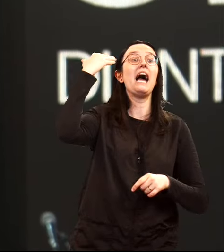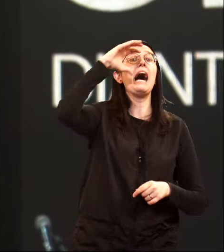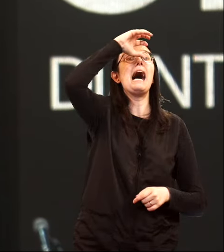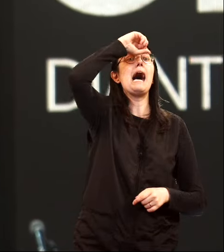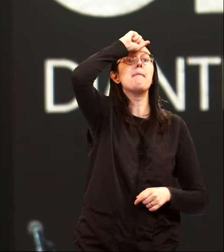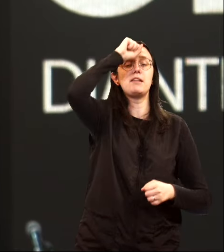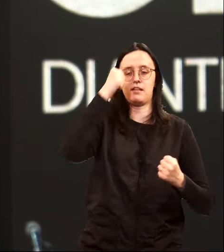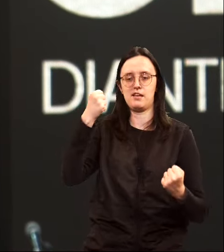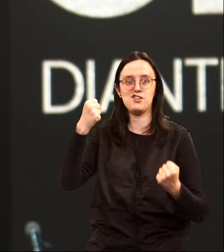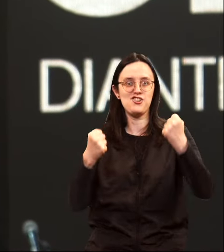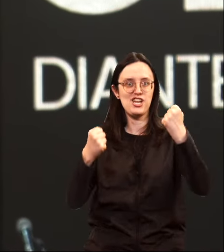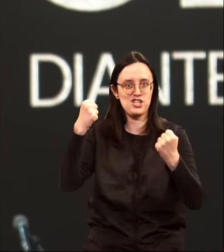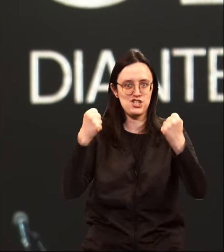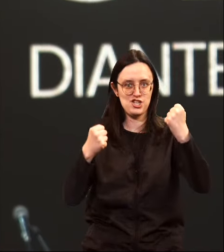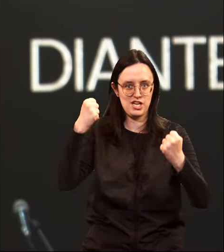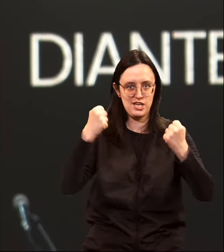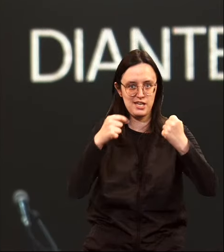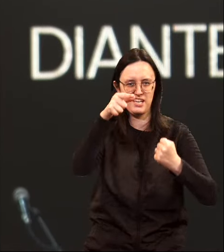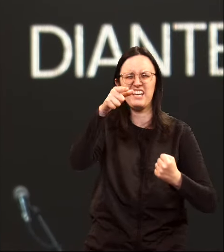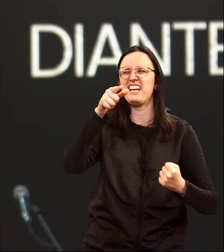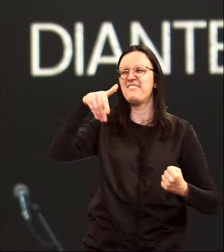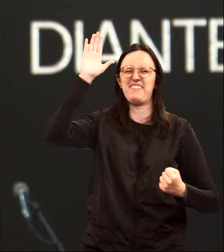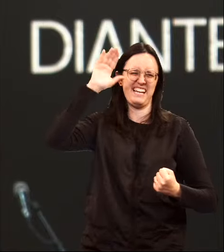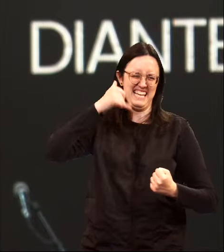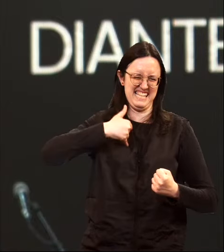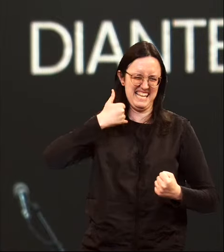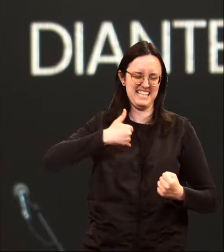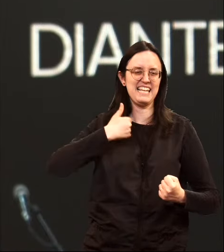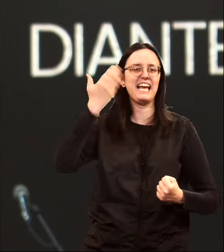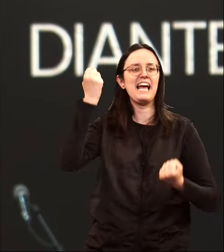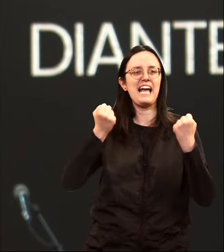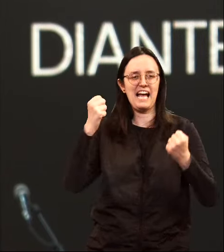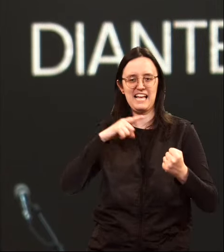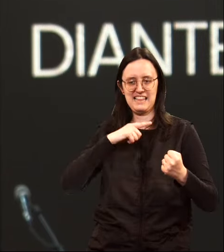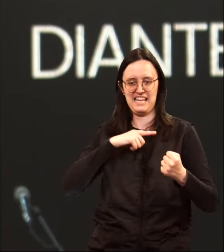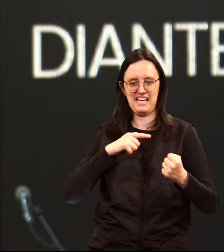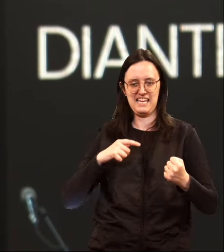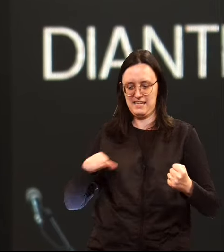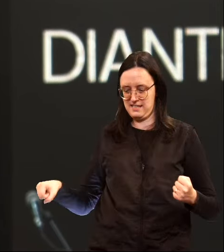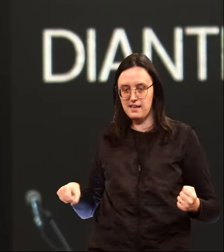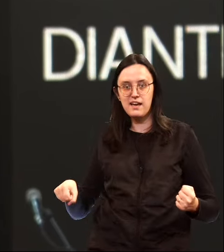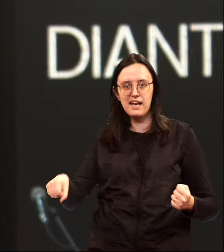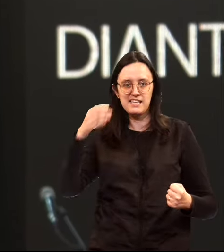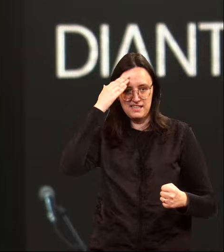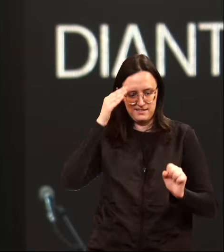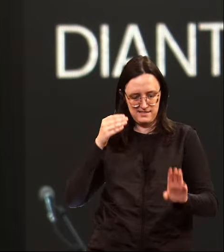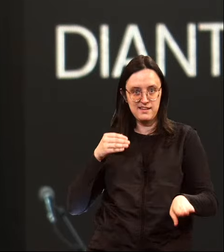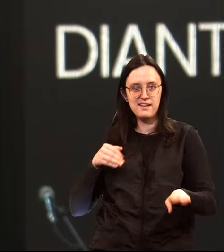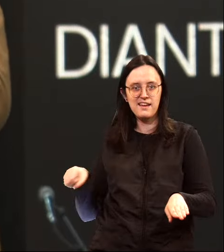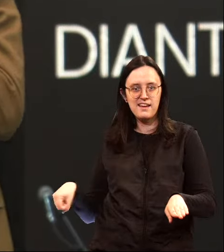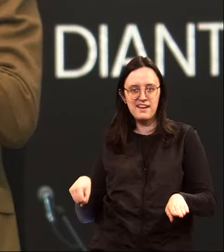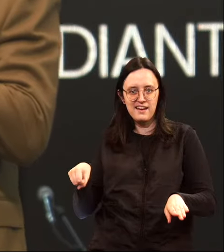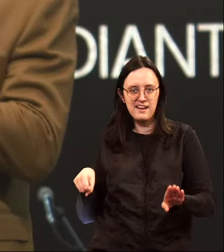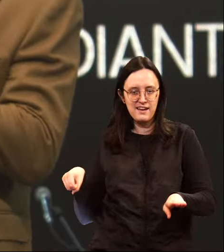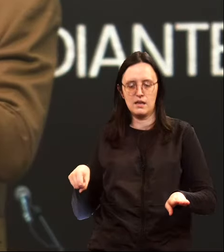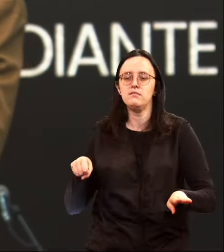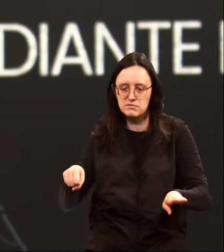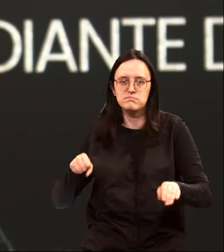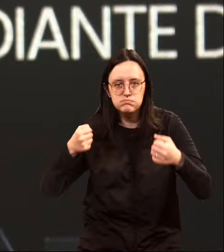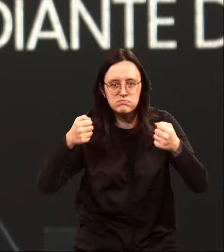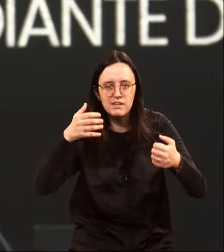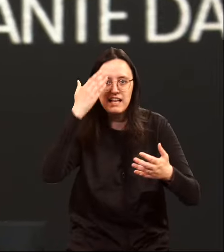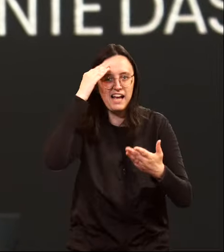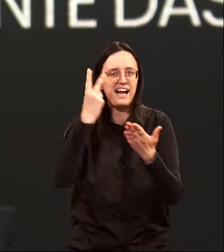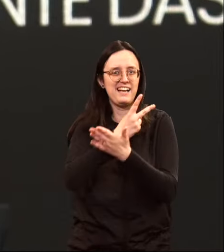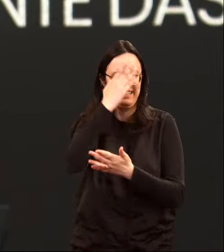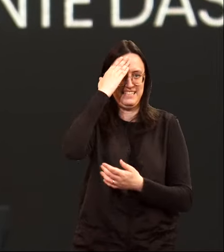dirigir? Quem é mais antigo, os carros só tinha que trocar a marcha, a embreagem, e o carro morria. Aí você tinha